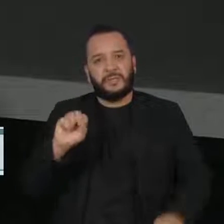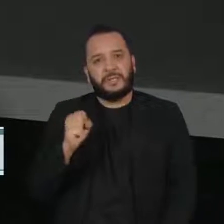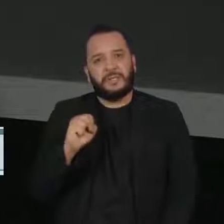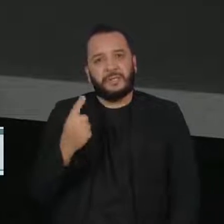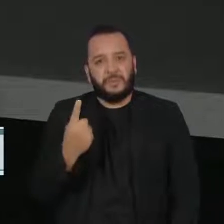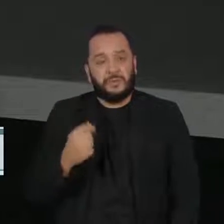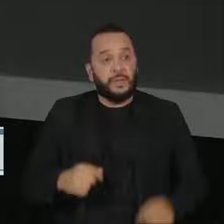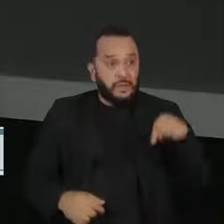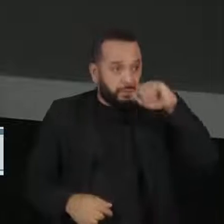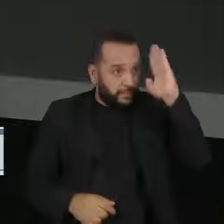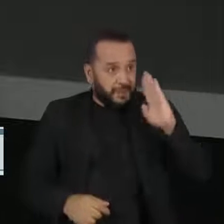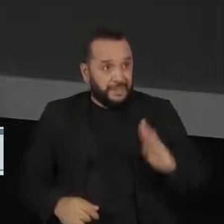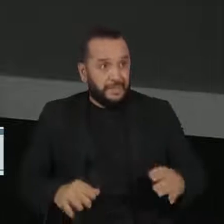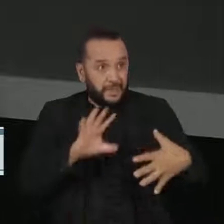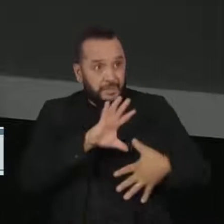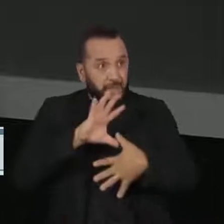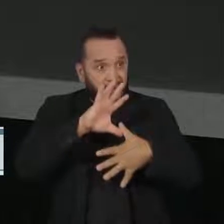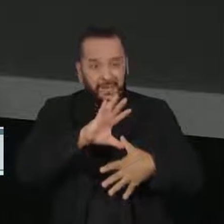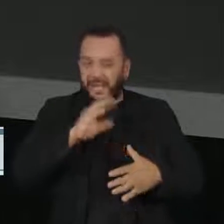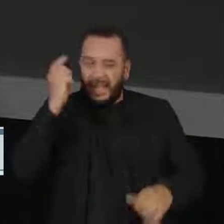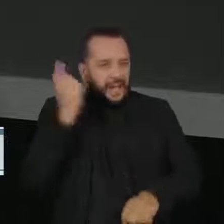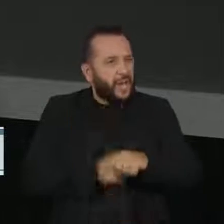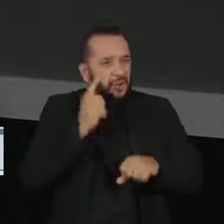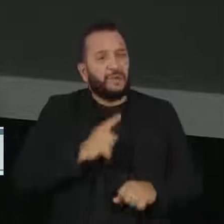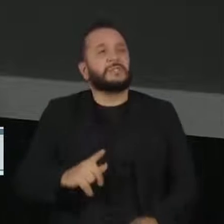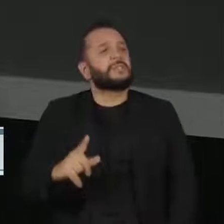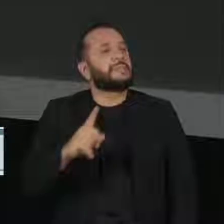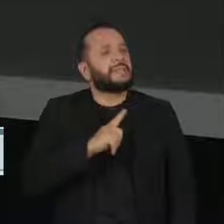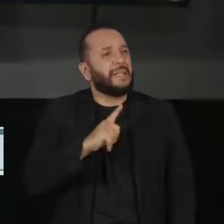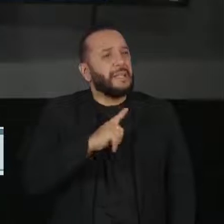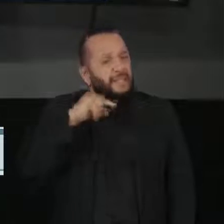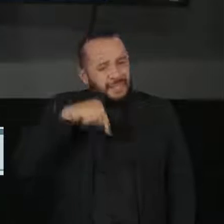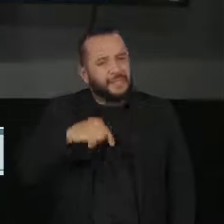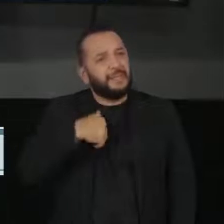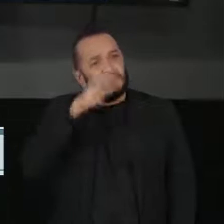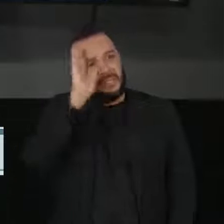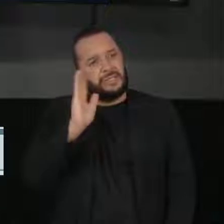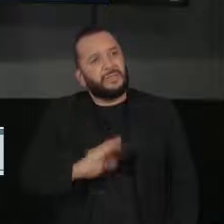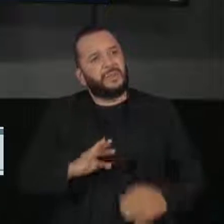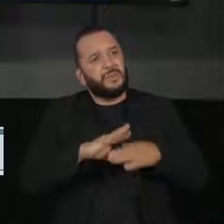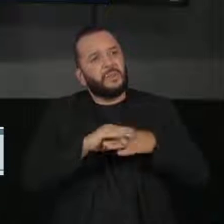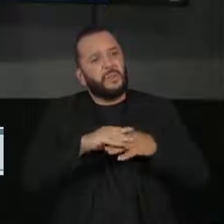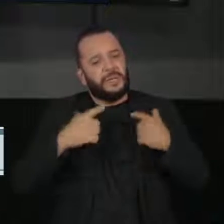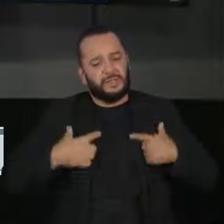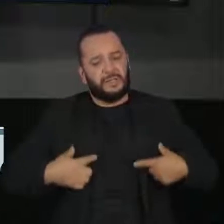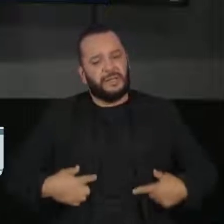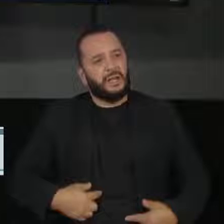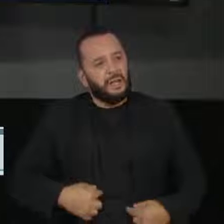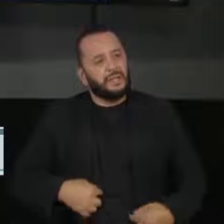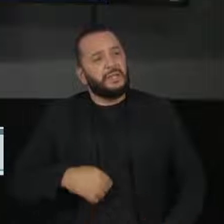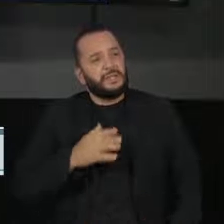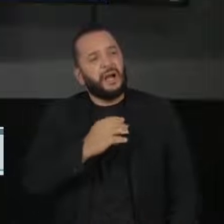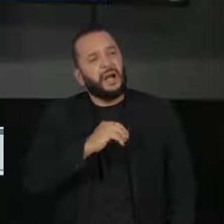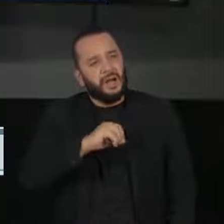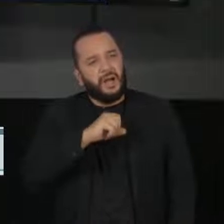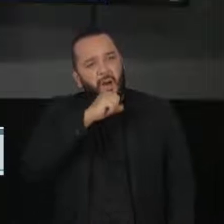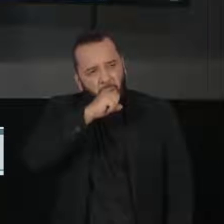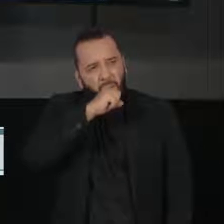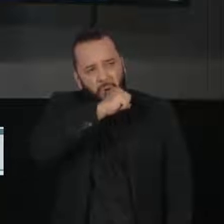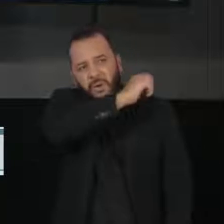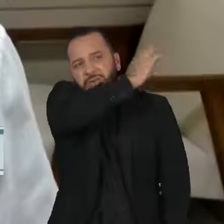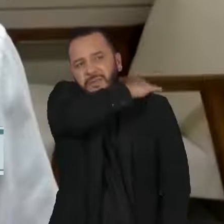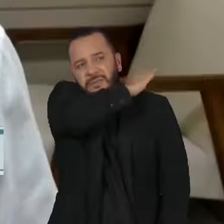mais casos notificados. Por que acontece tanto aqui? O Brasil é o maior país, da região da